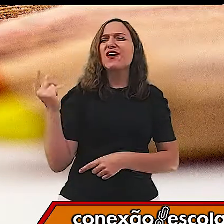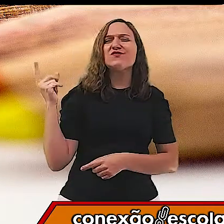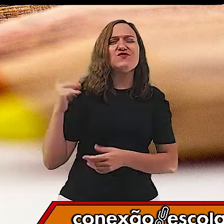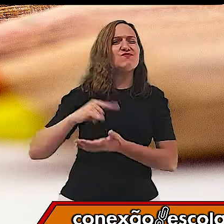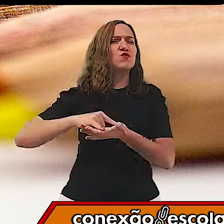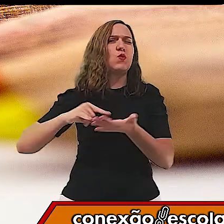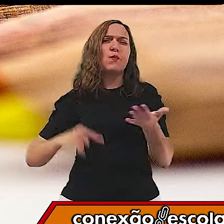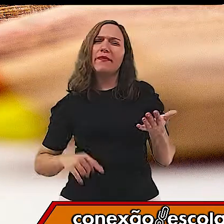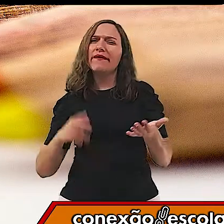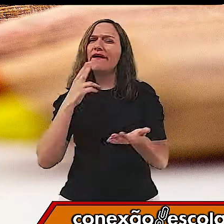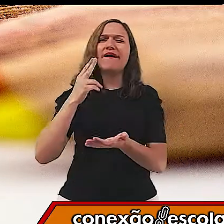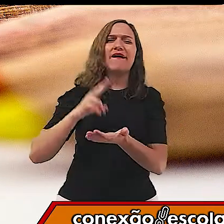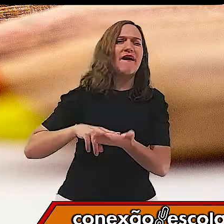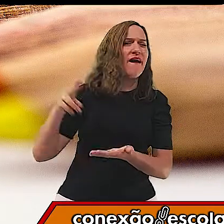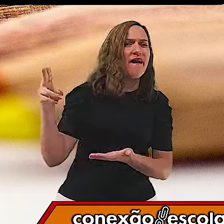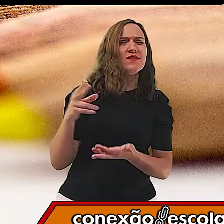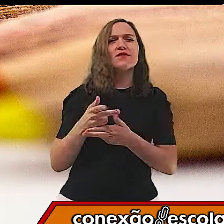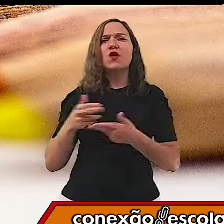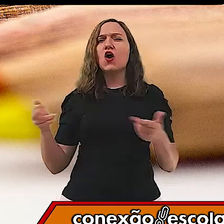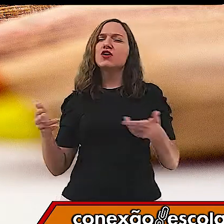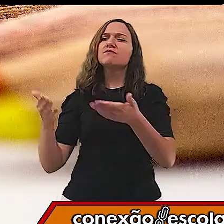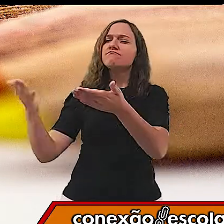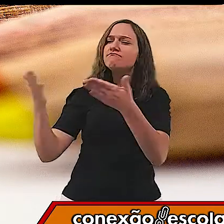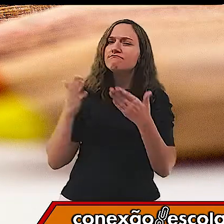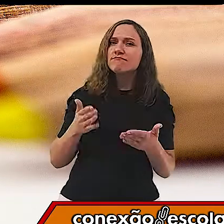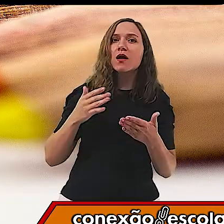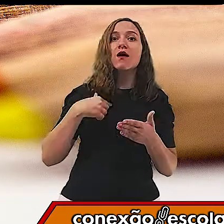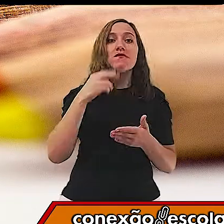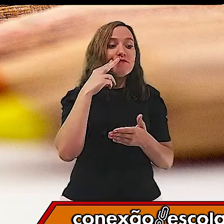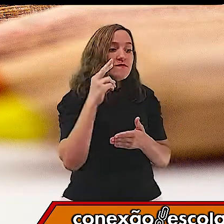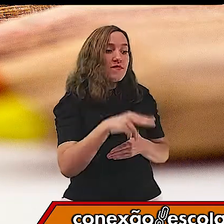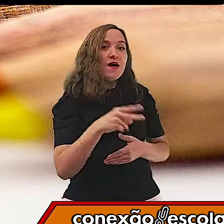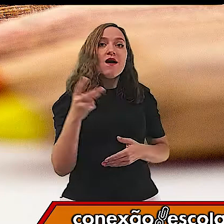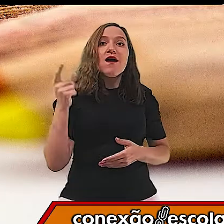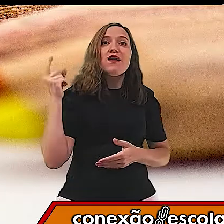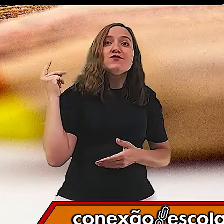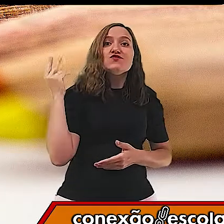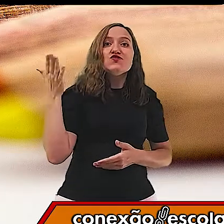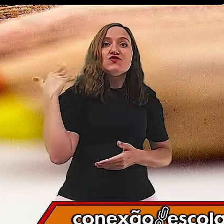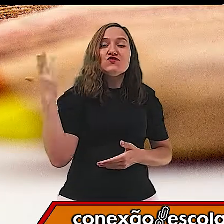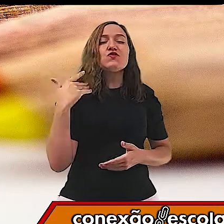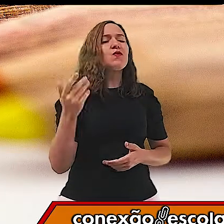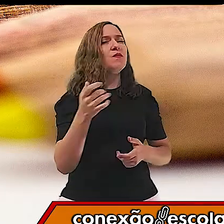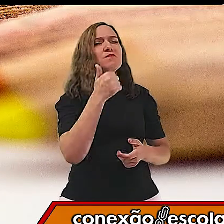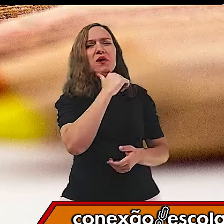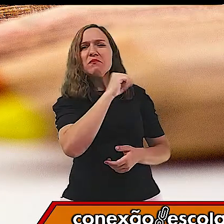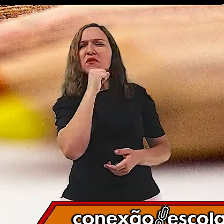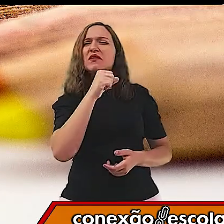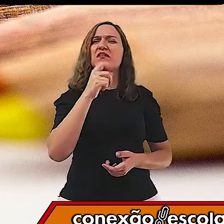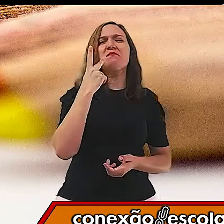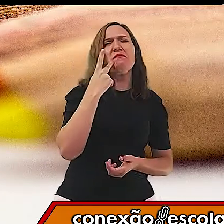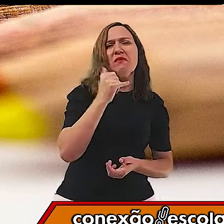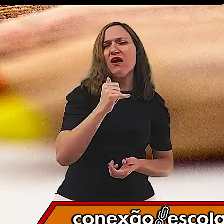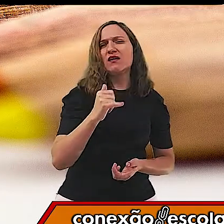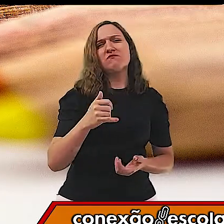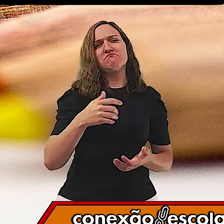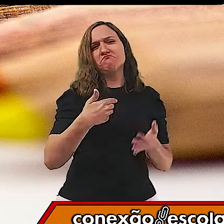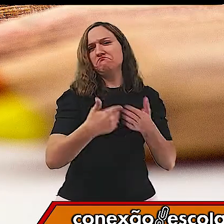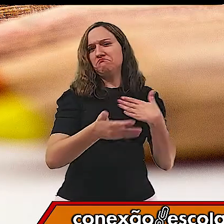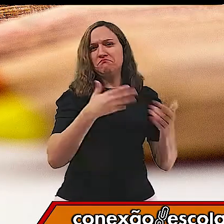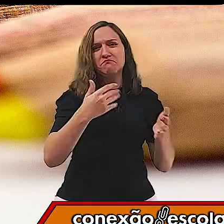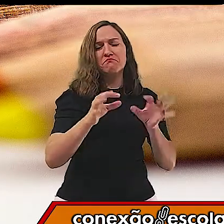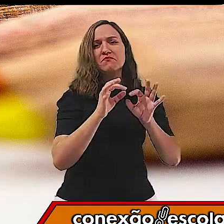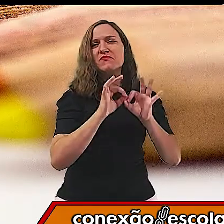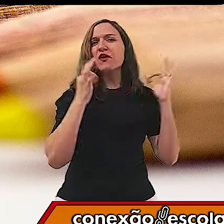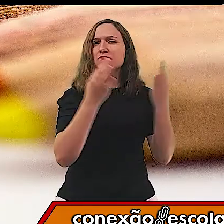documentos, cartas, contar história. É o momento de você dividir com a mamãe, com o papai ou quem estiver presente na sua casa,